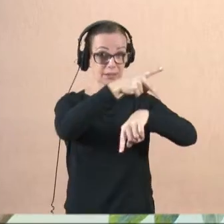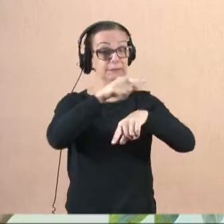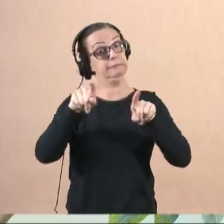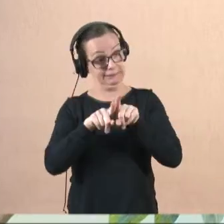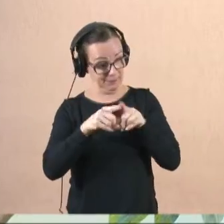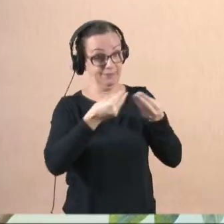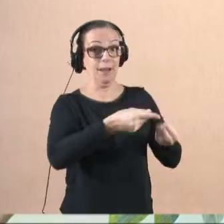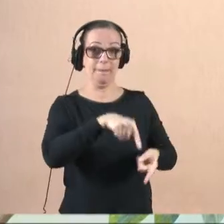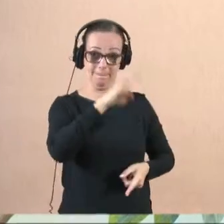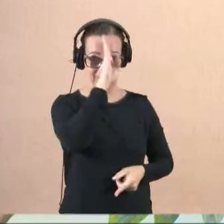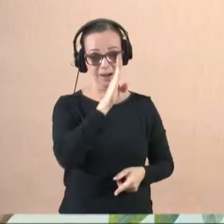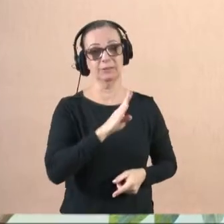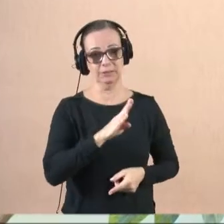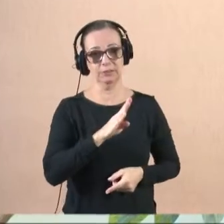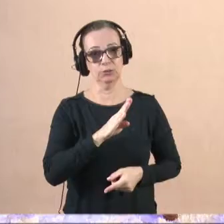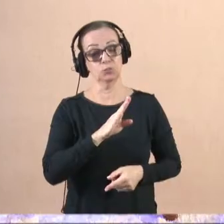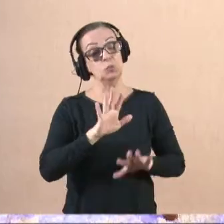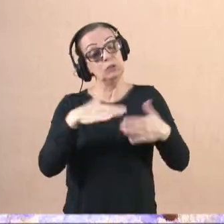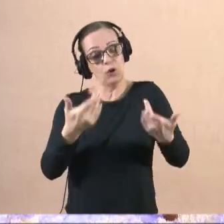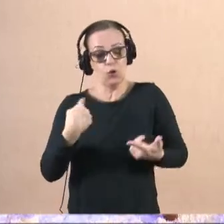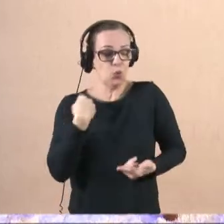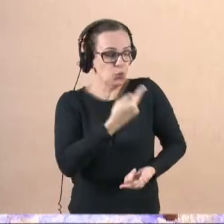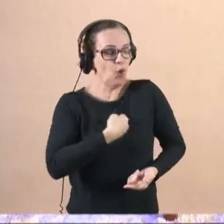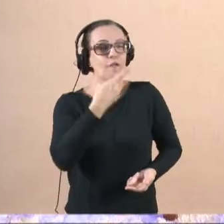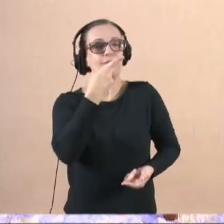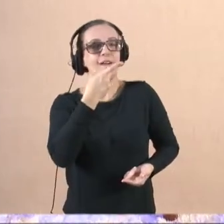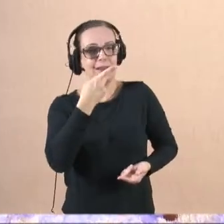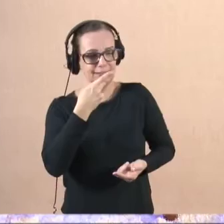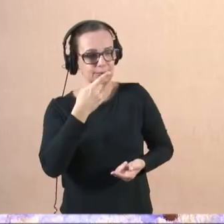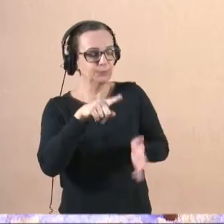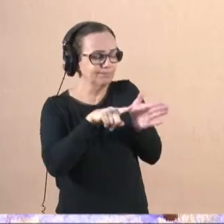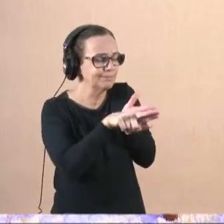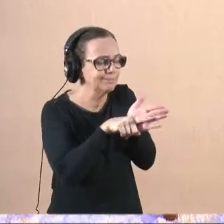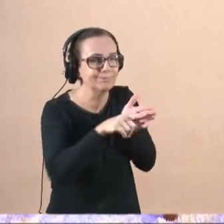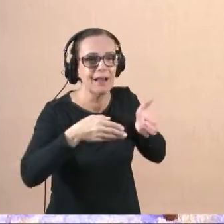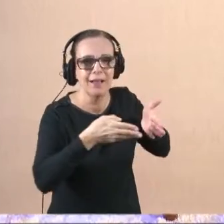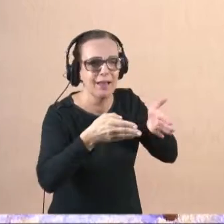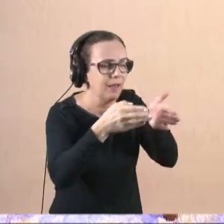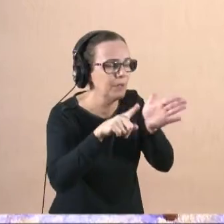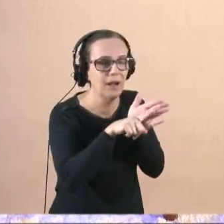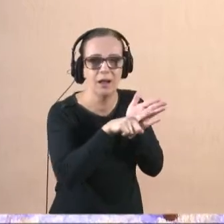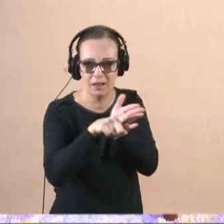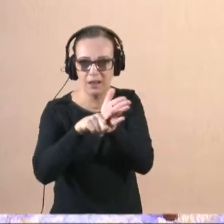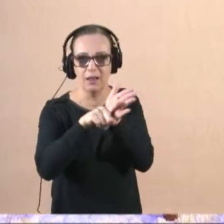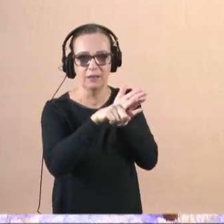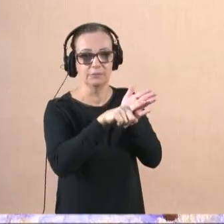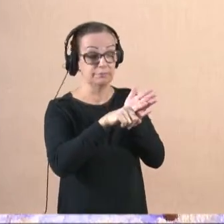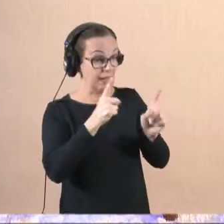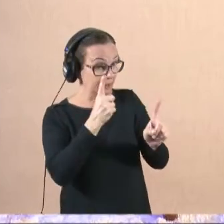ao brasil é e esta vez falando de rastrear é uma vez